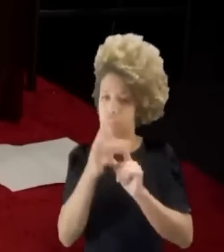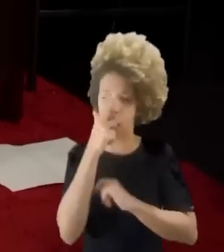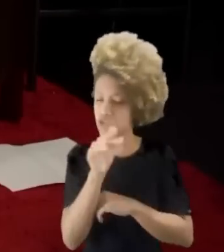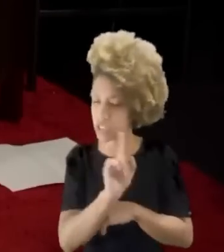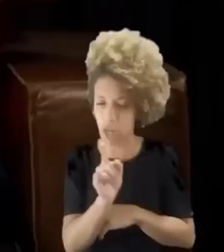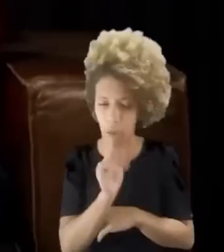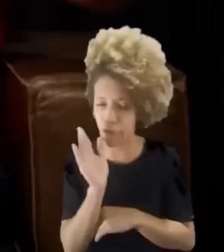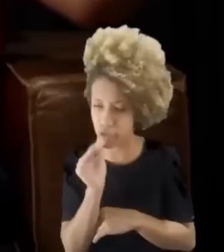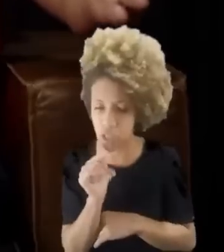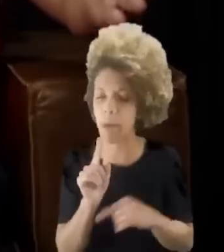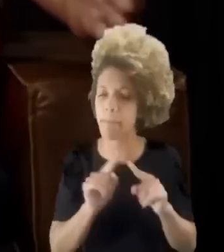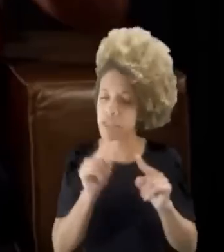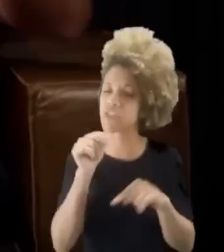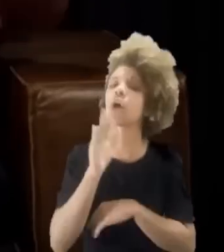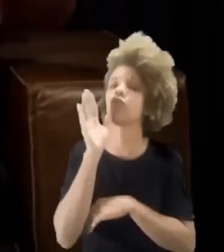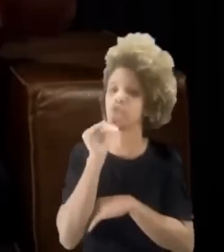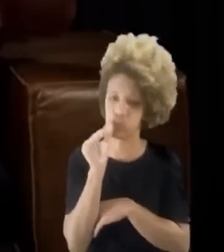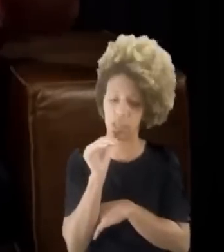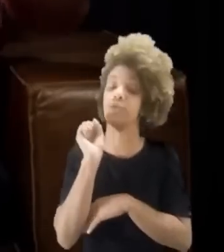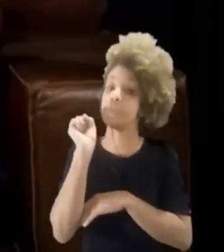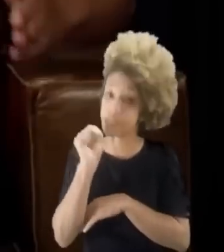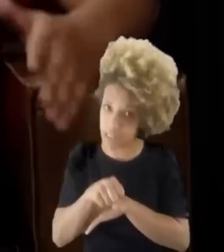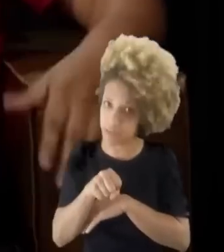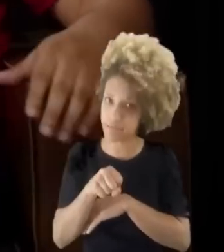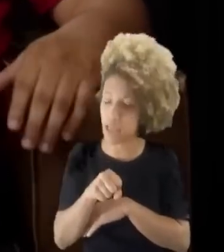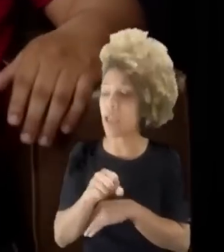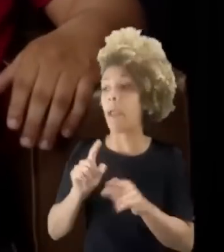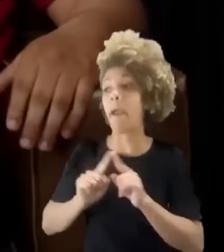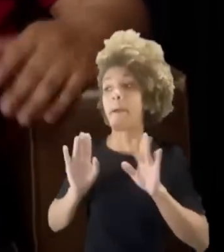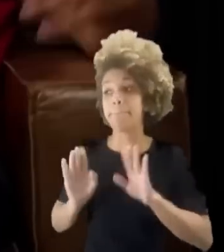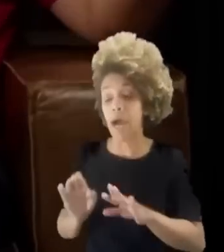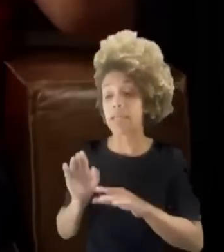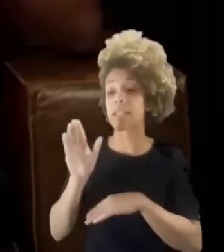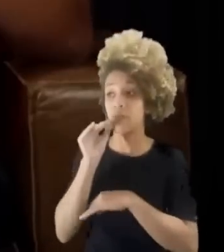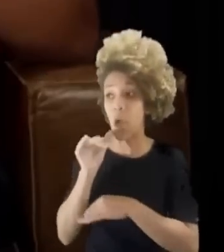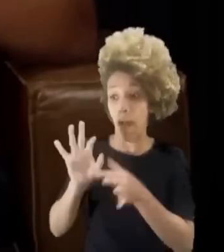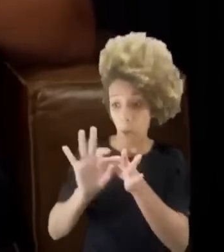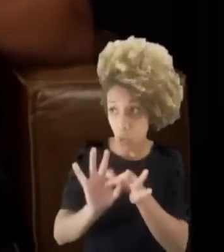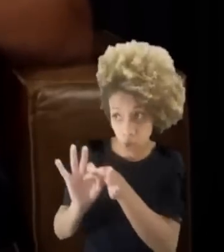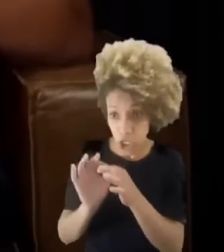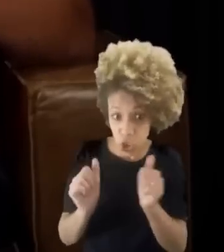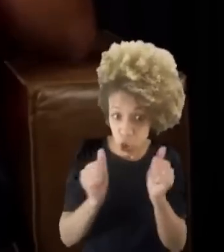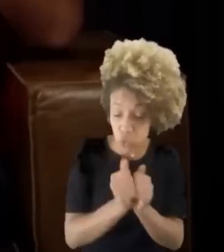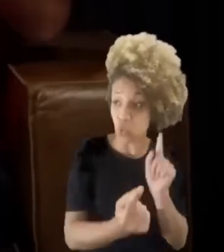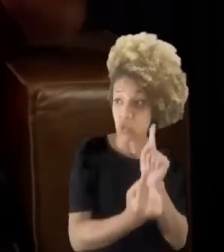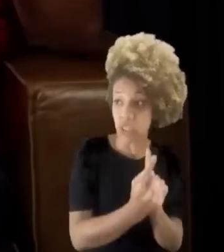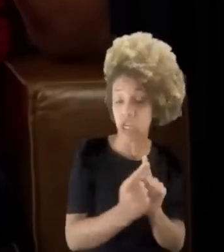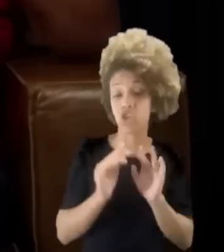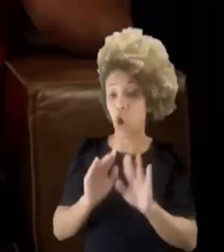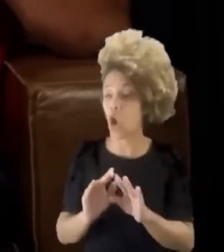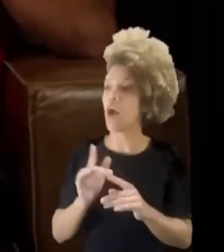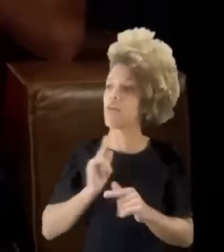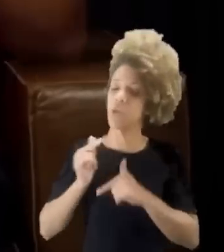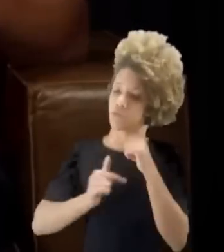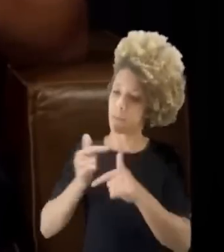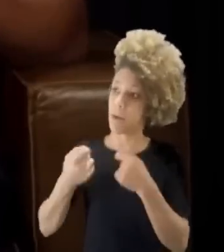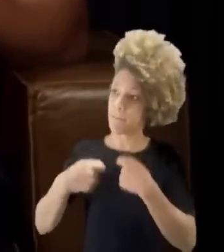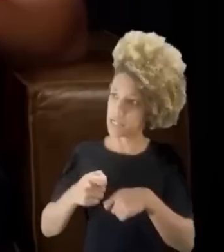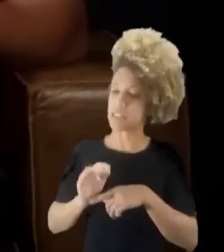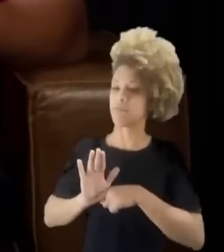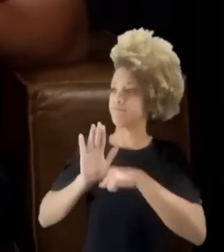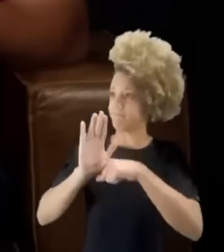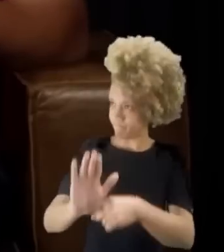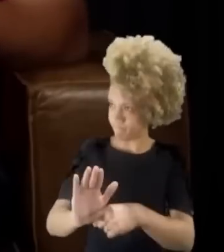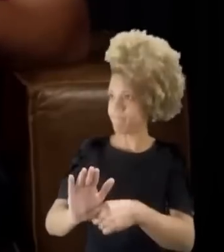mesmo você achando que você não é um trabalhador você é um trabalhador tá ligado Então esses trabalhador tem que se unir junto com os clientes e falar assim mano tem um serviço